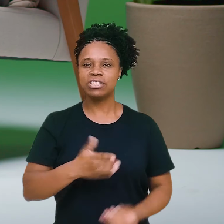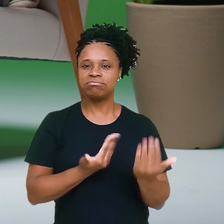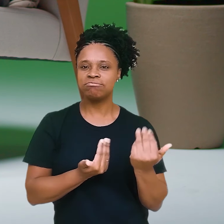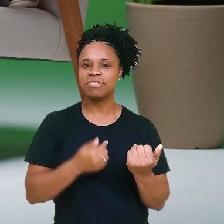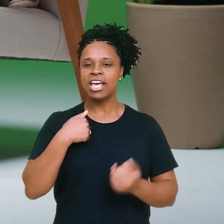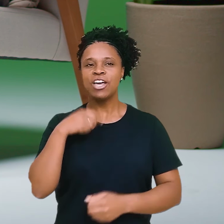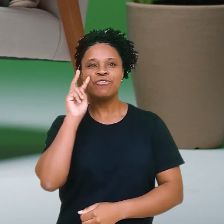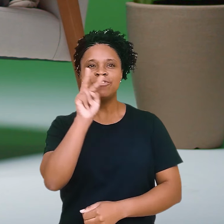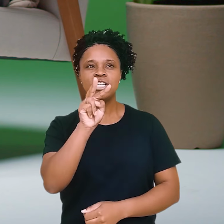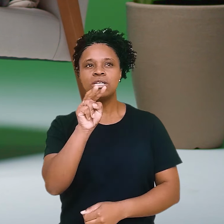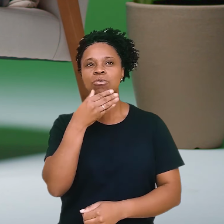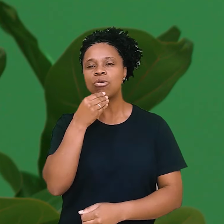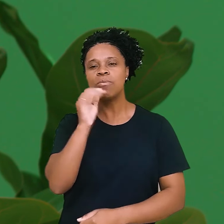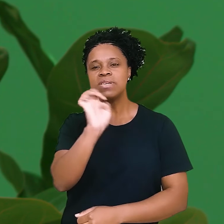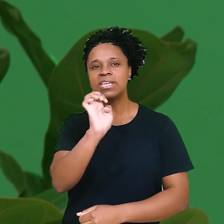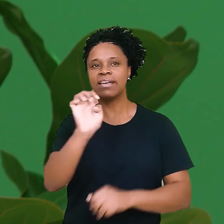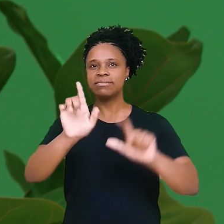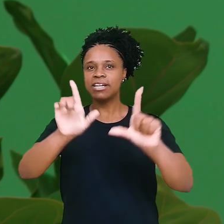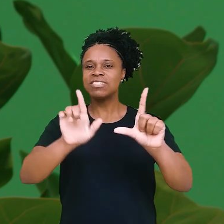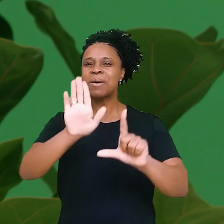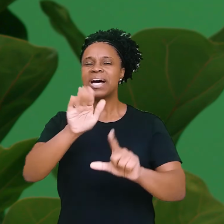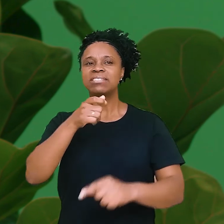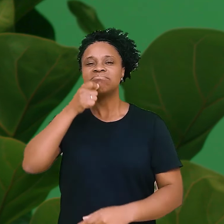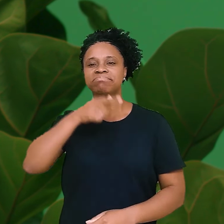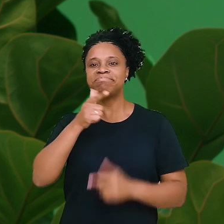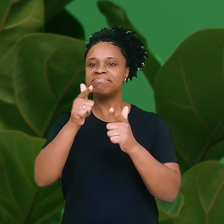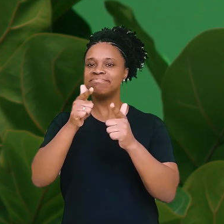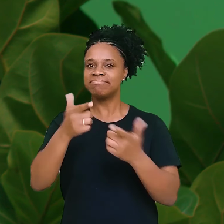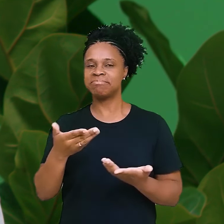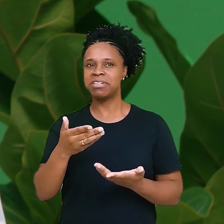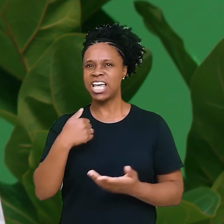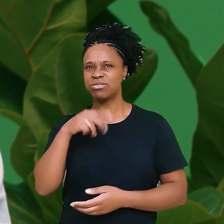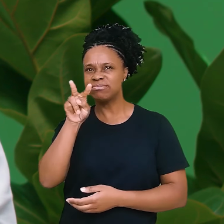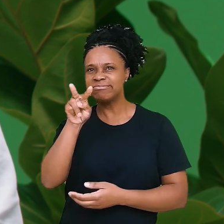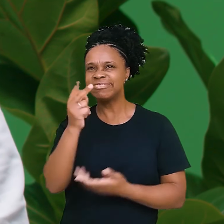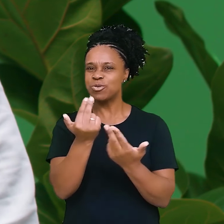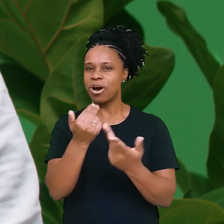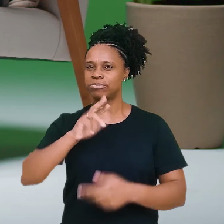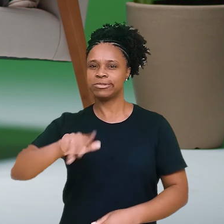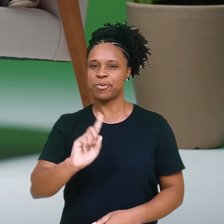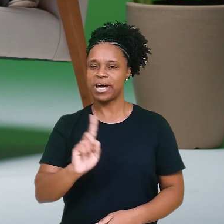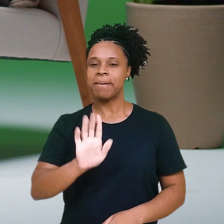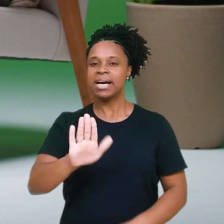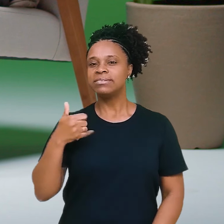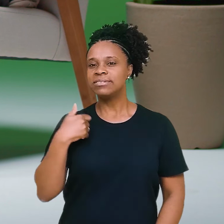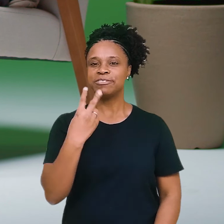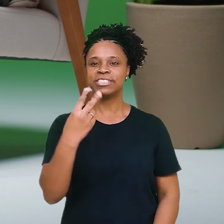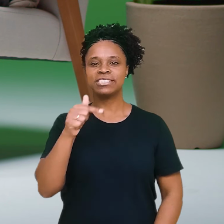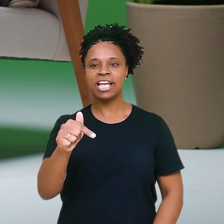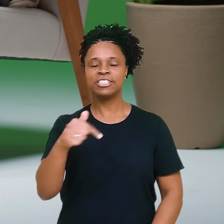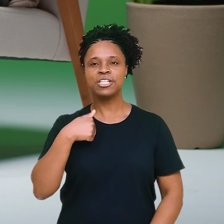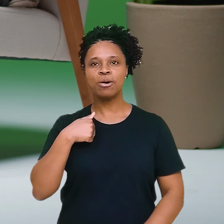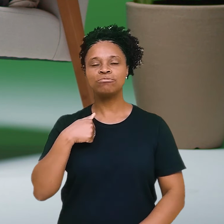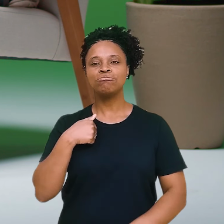as referências que eu tinha de homem gay era da televisão e era muito caricato. Então eu não me reconhecia como essa pessoa. Então com 27 anos,